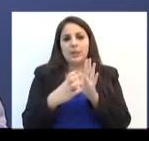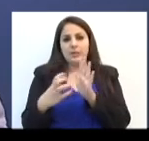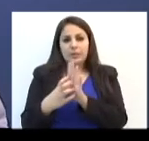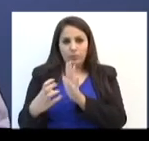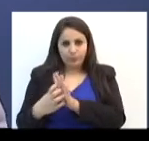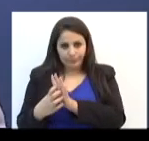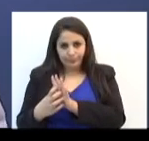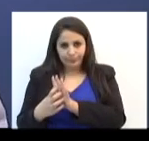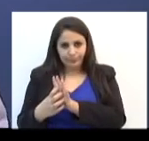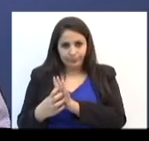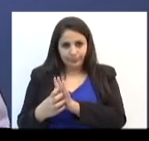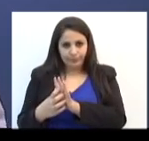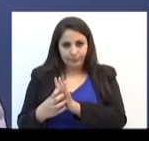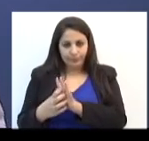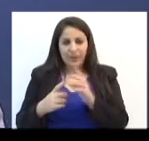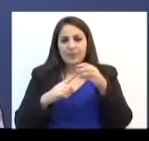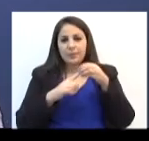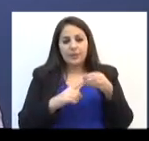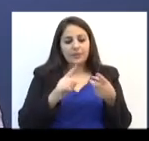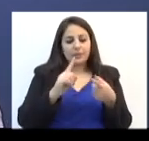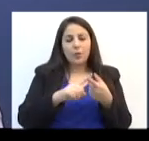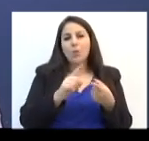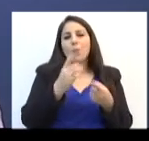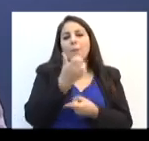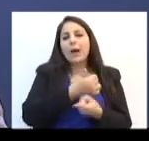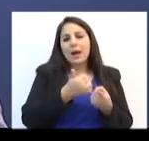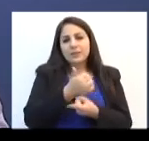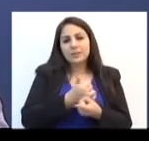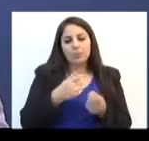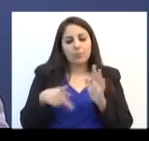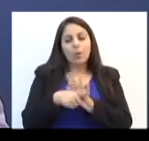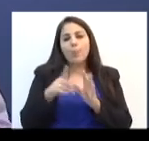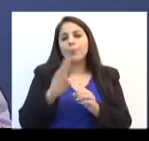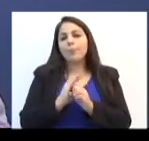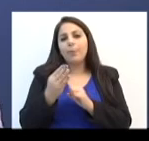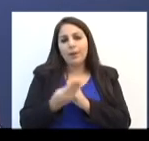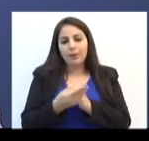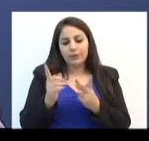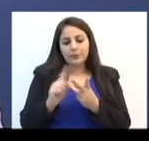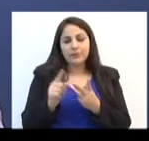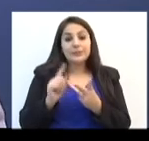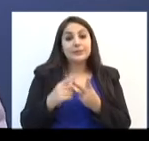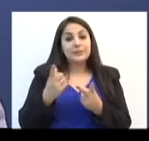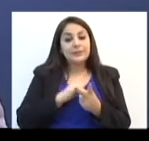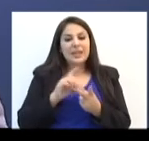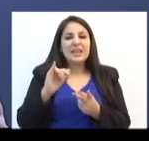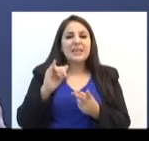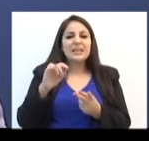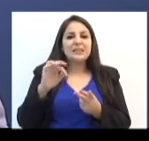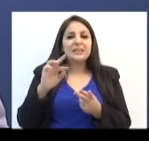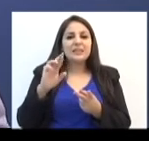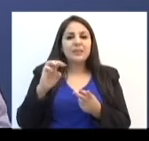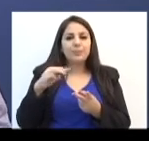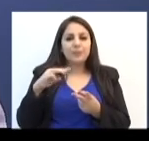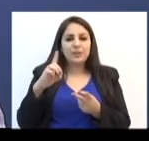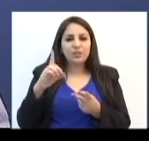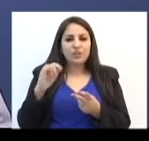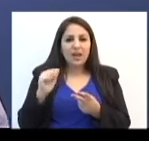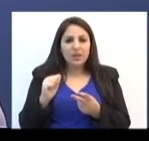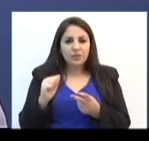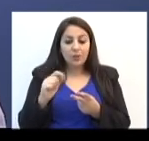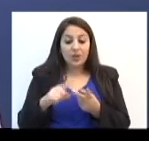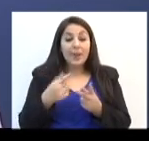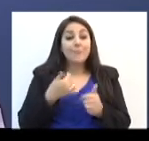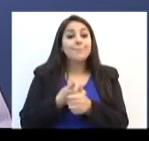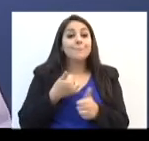paradas. O padrão mais básico, que é nas vilas, e também nós temos um padrão intermediário que a gente vem colocando